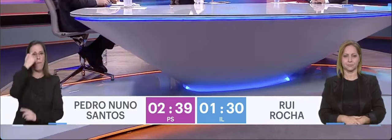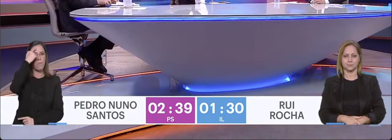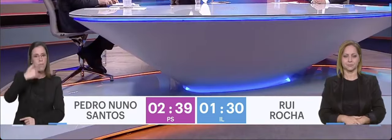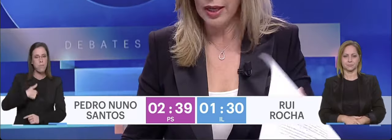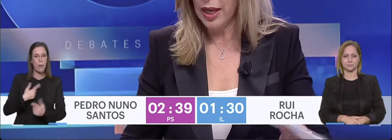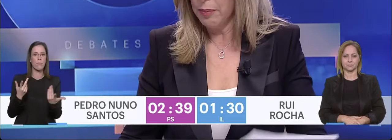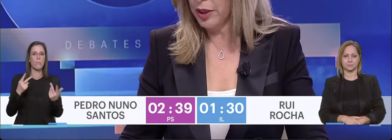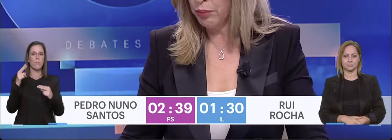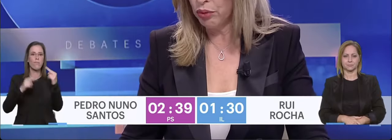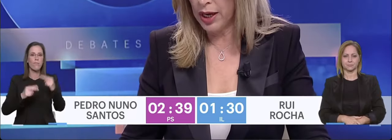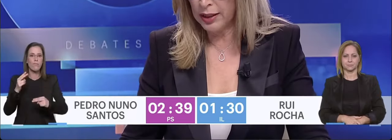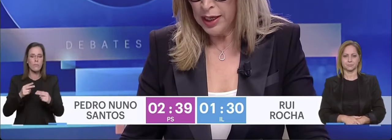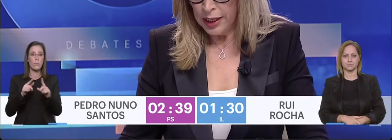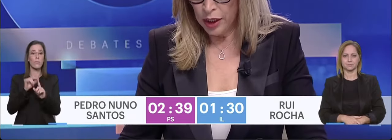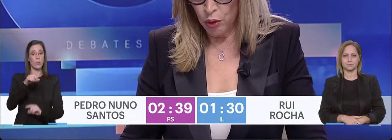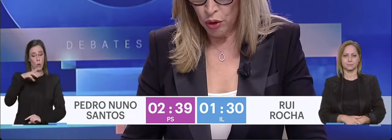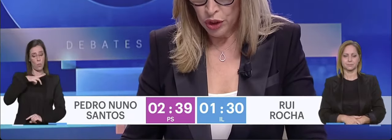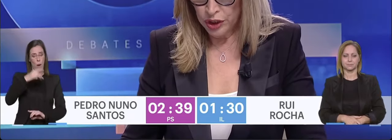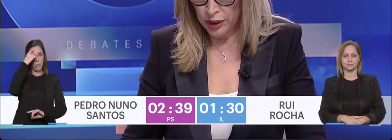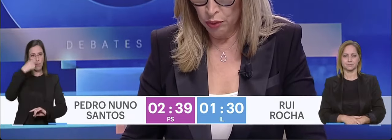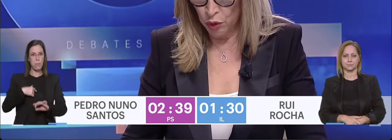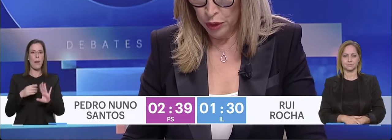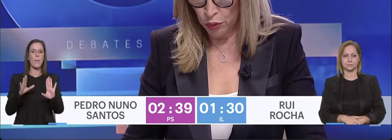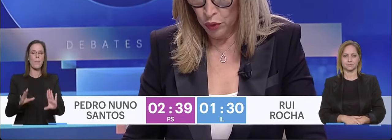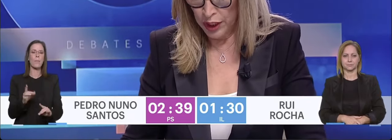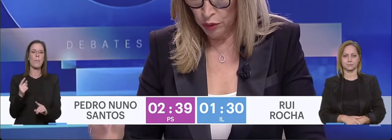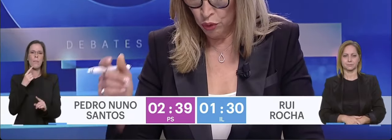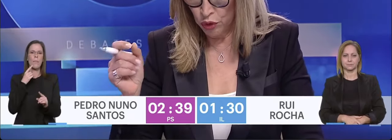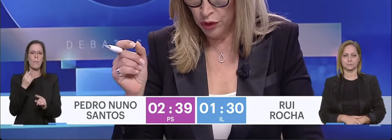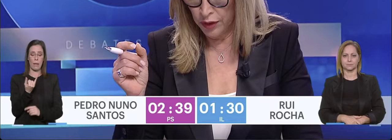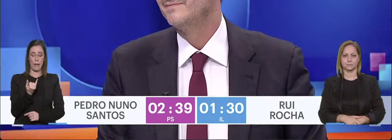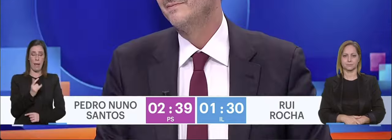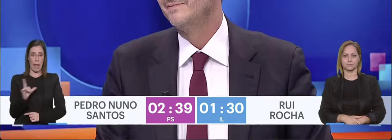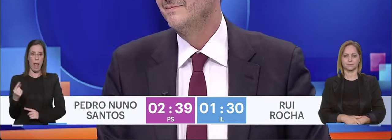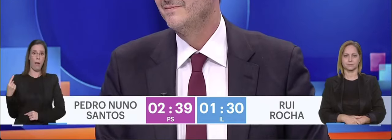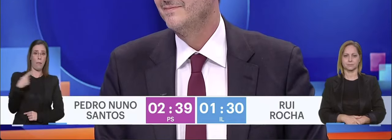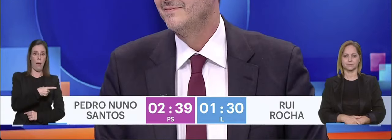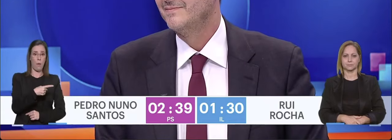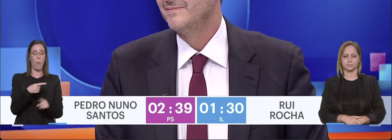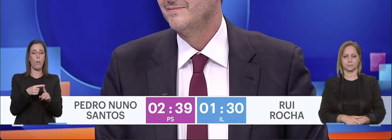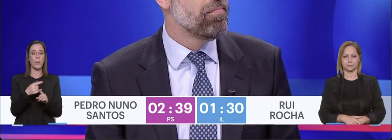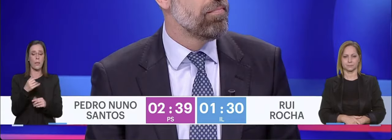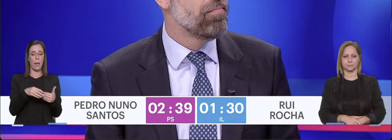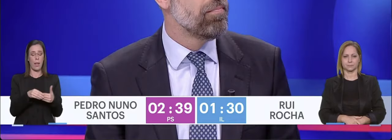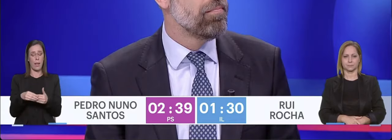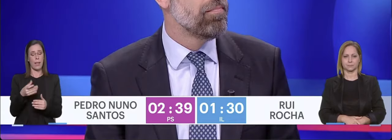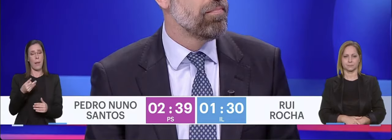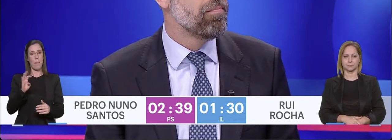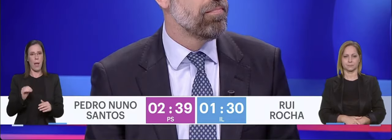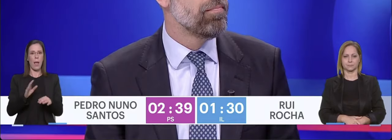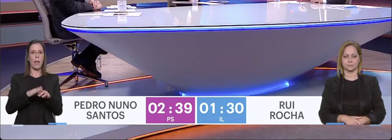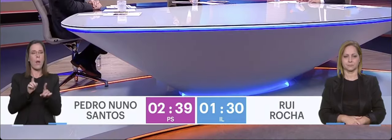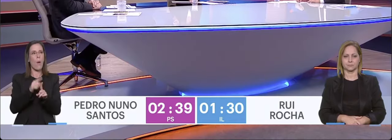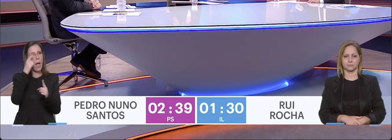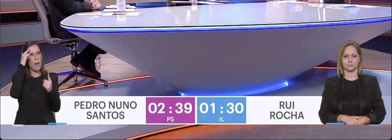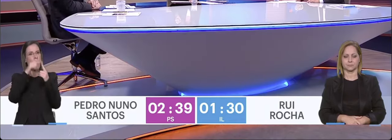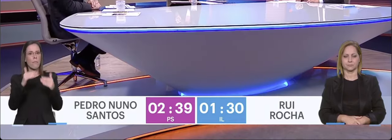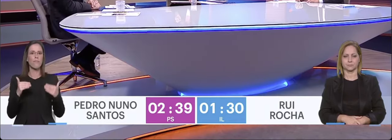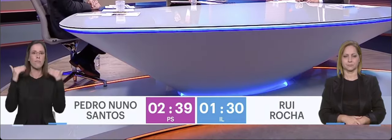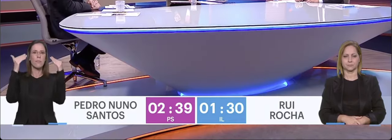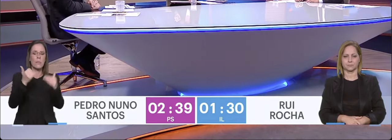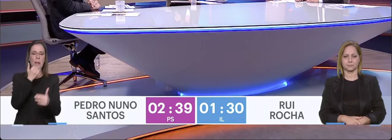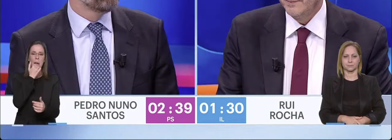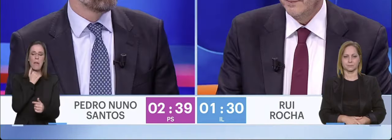a fiscalidade para para Portugal rui rocha acusa o Pedro Nuno Santos eh de falta de ambição de se contentar com